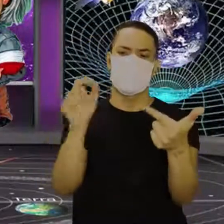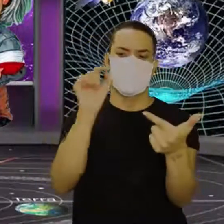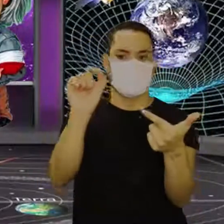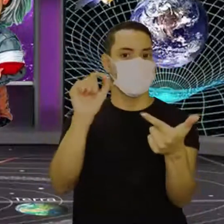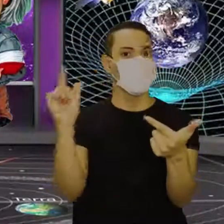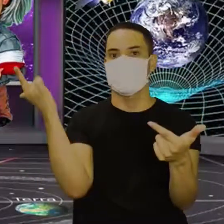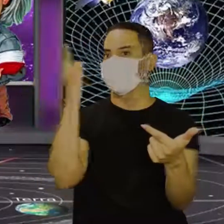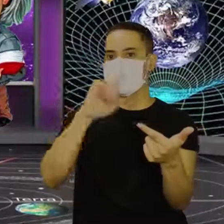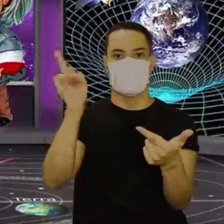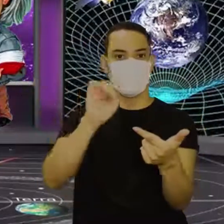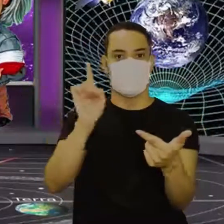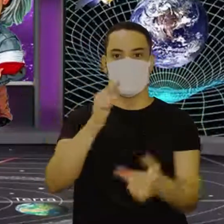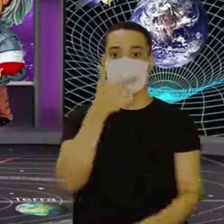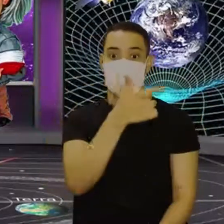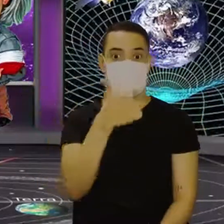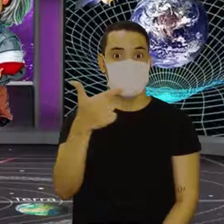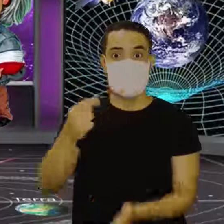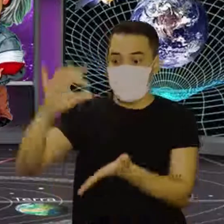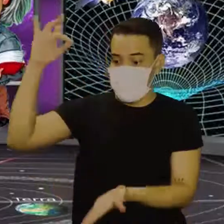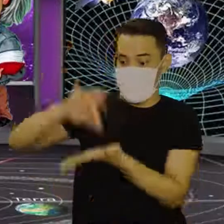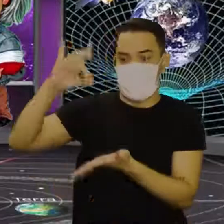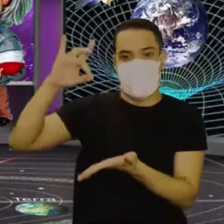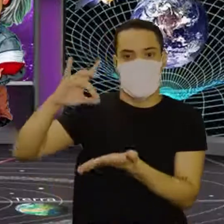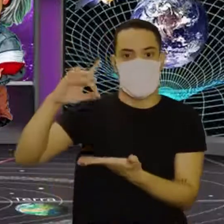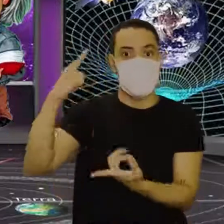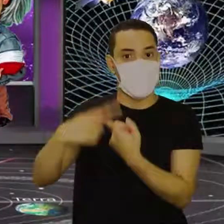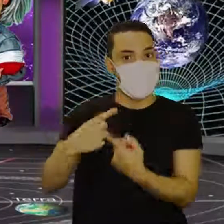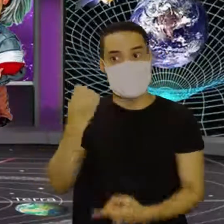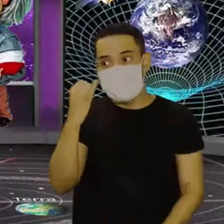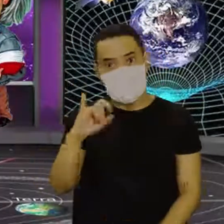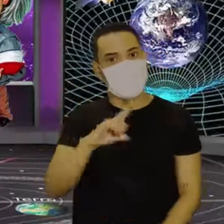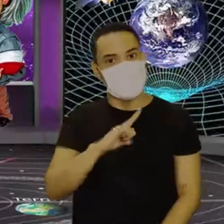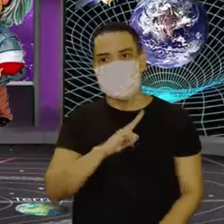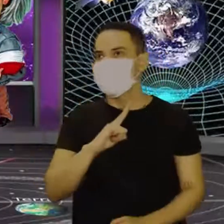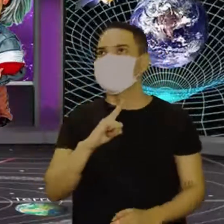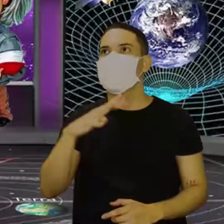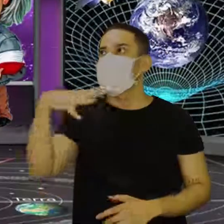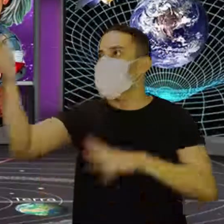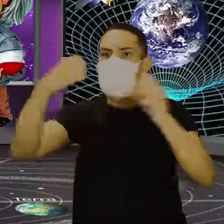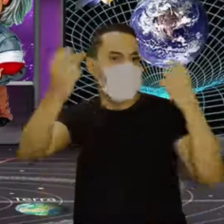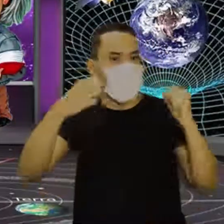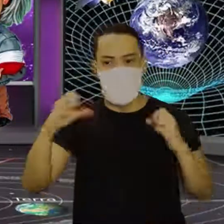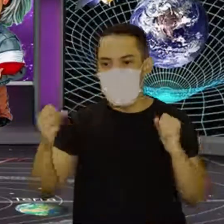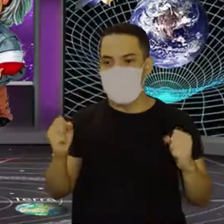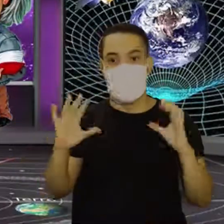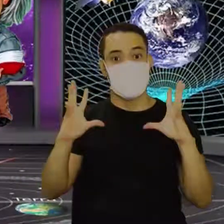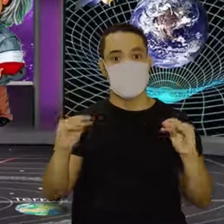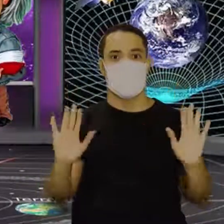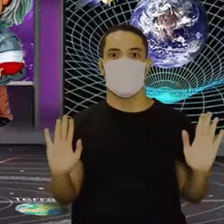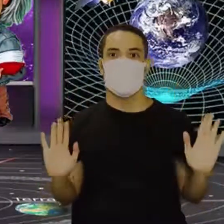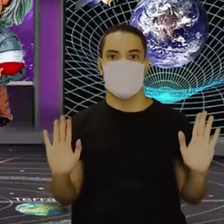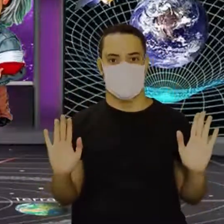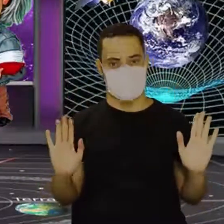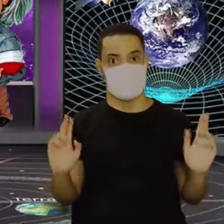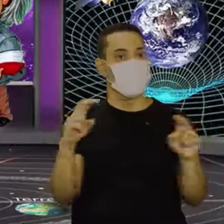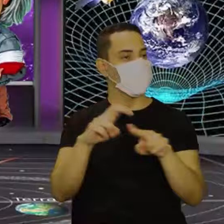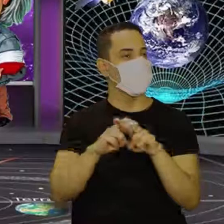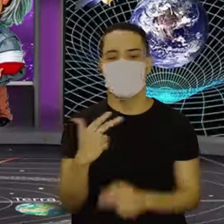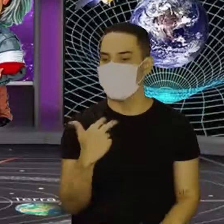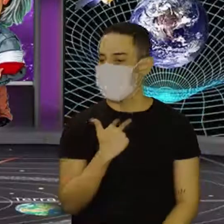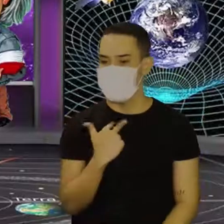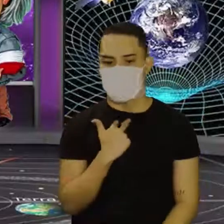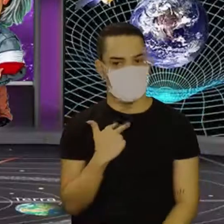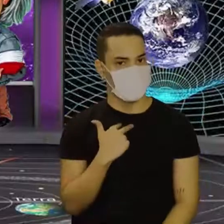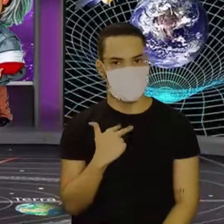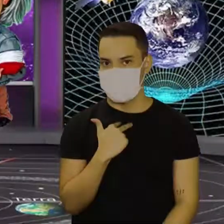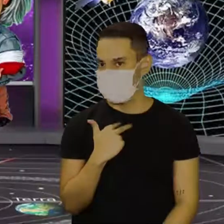atingiu os R$220. Se tivesse atingido, praticamente teria queimado todos os equipamentos da minha casa. Então não pode ligar